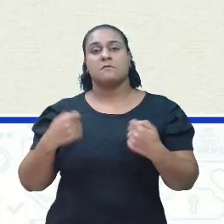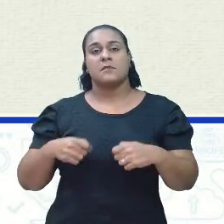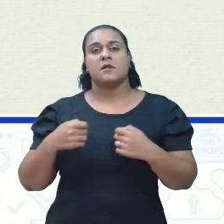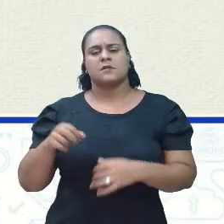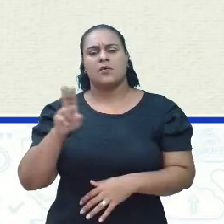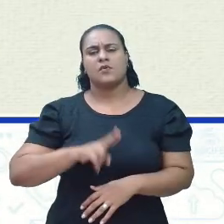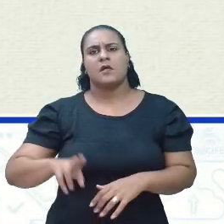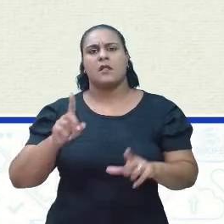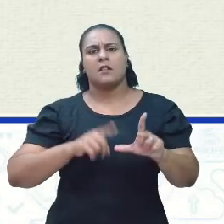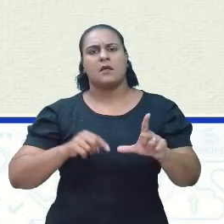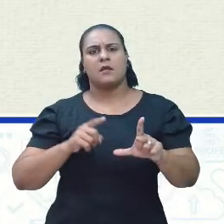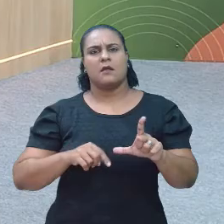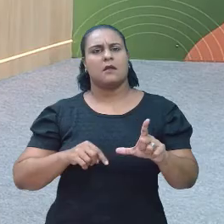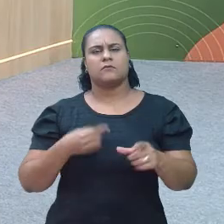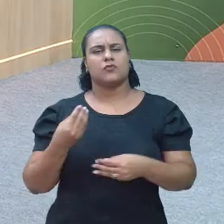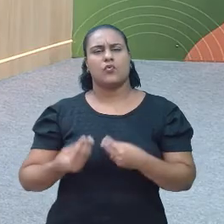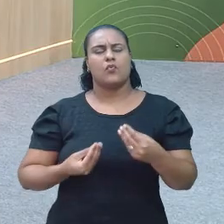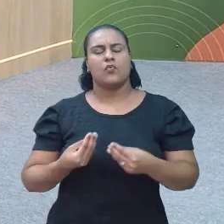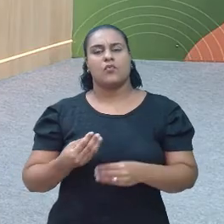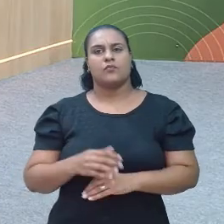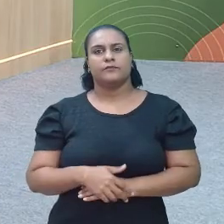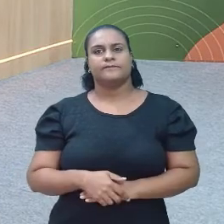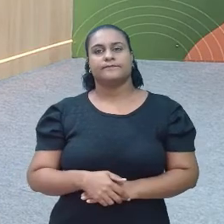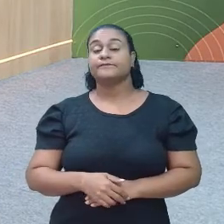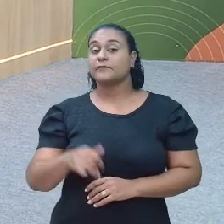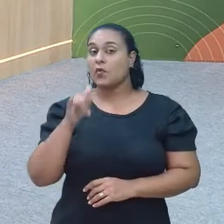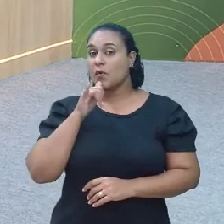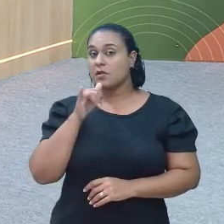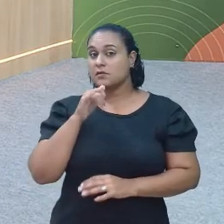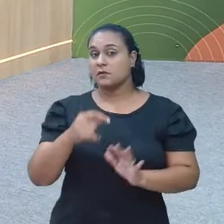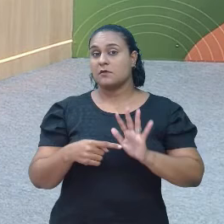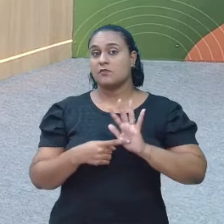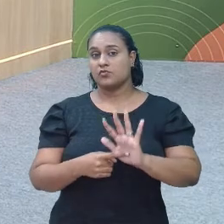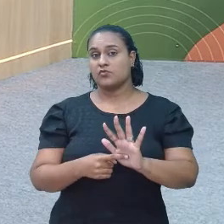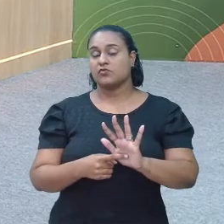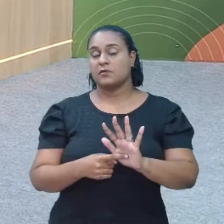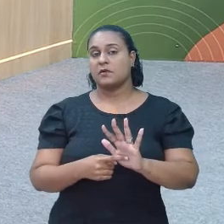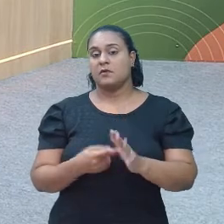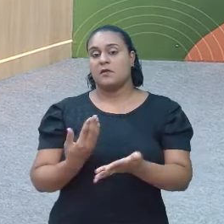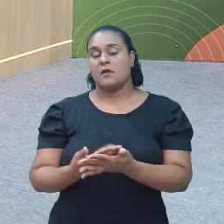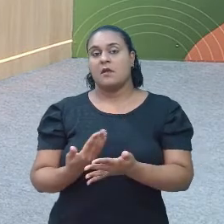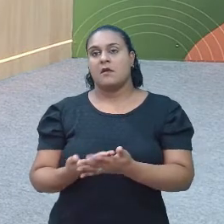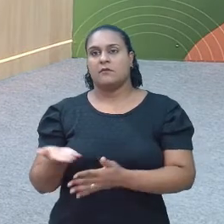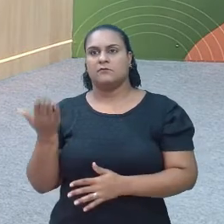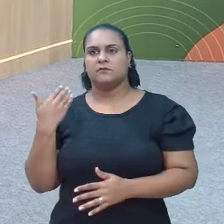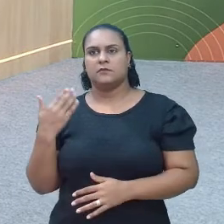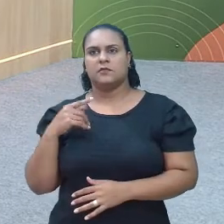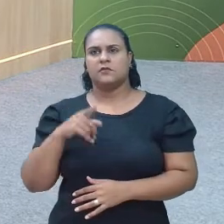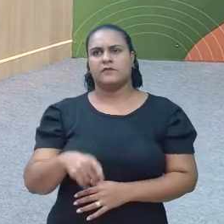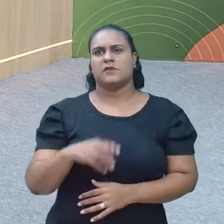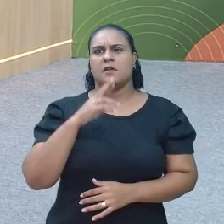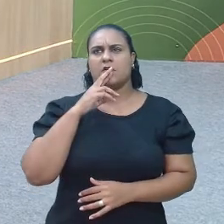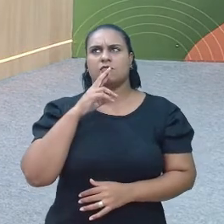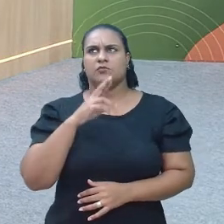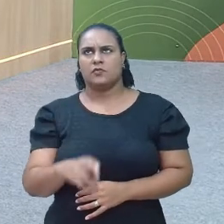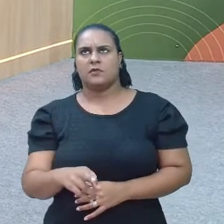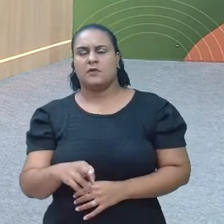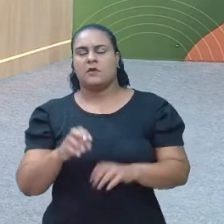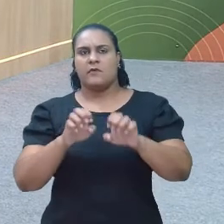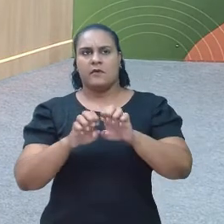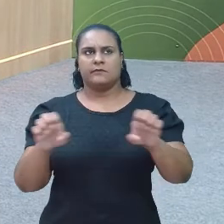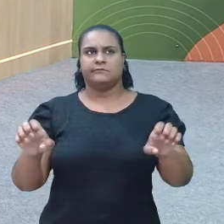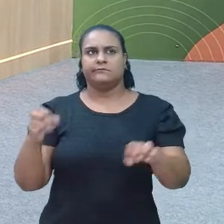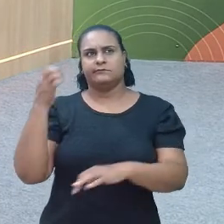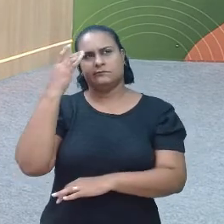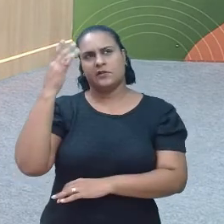O que é manipular letras? Então, aquele exemplo que eu já trouxe em aulas anteriores de você resolver uma equação, ou seja, imagina que eu